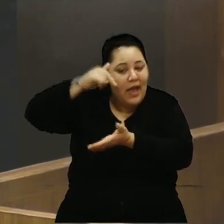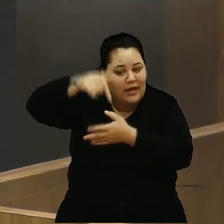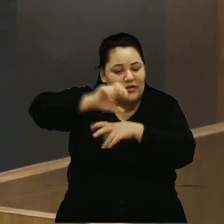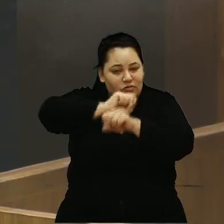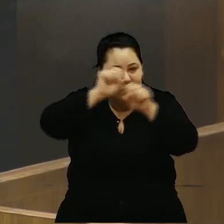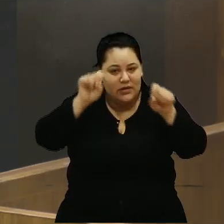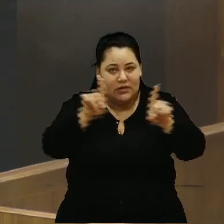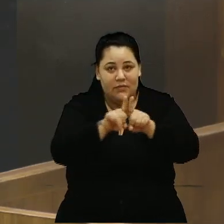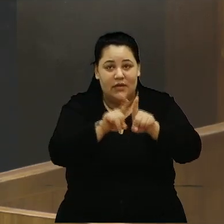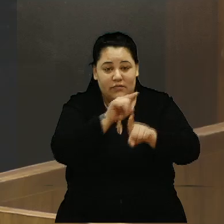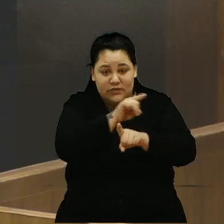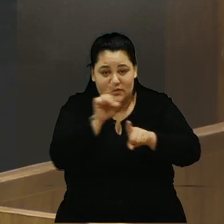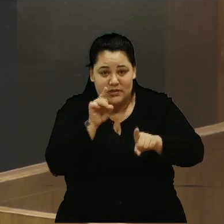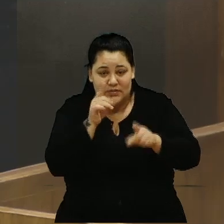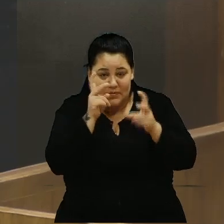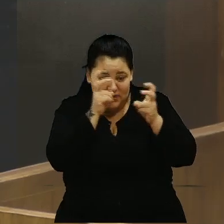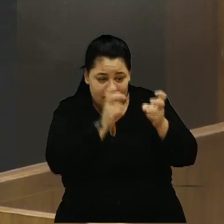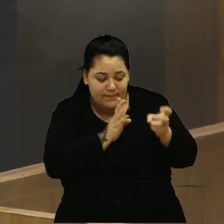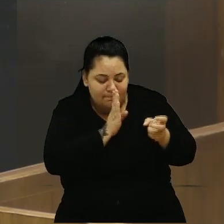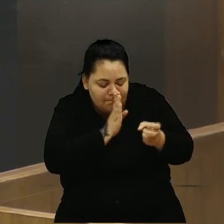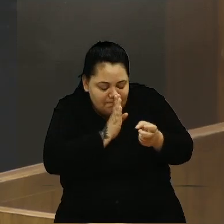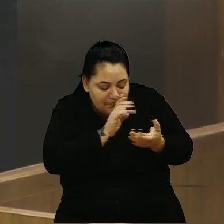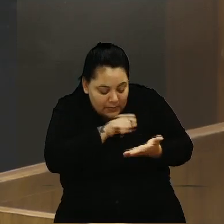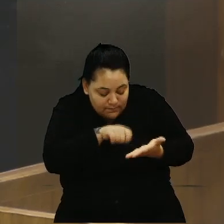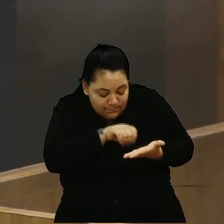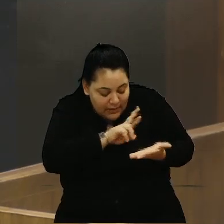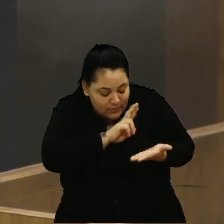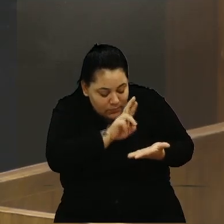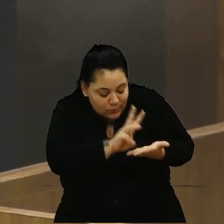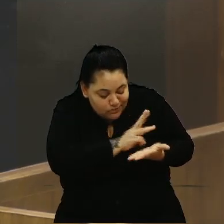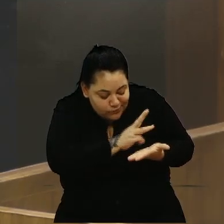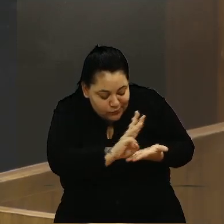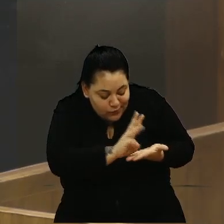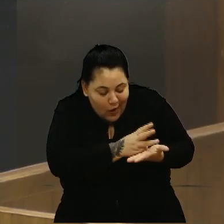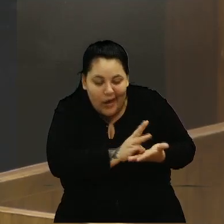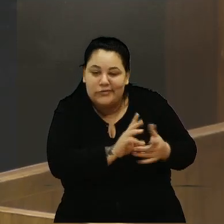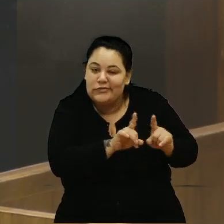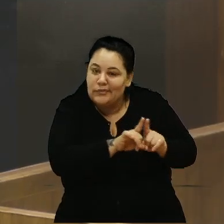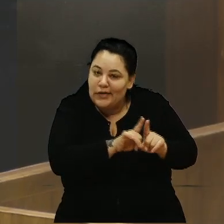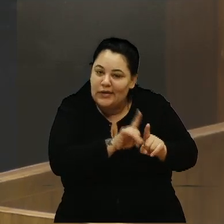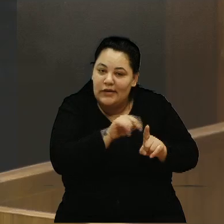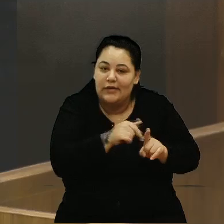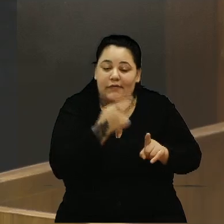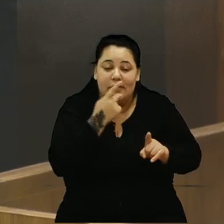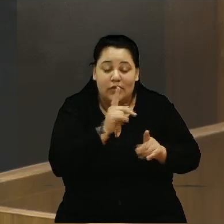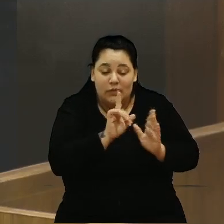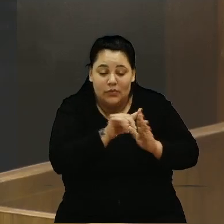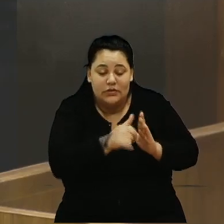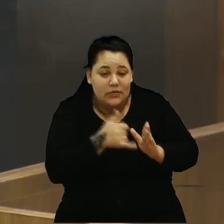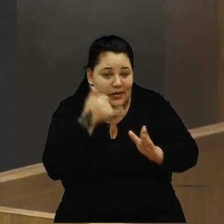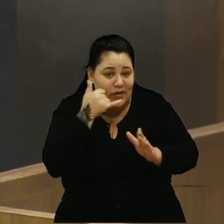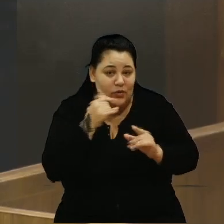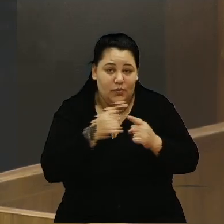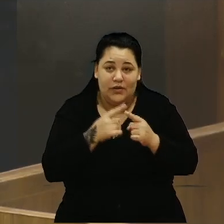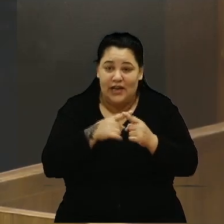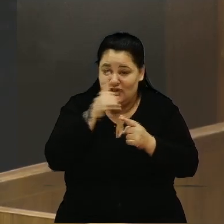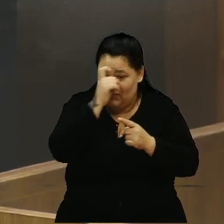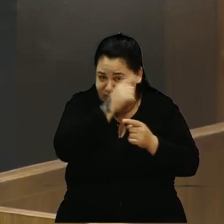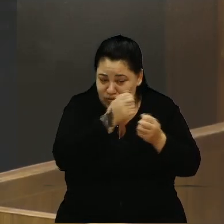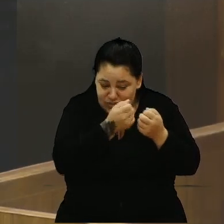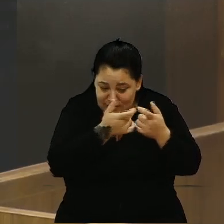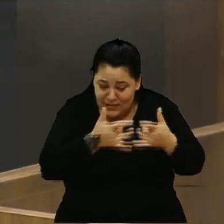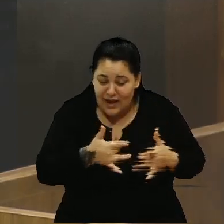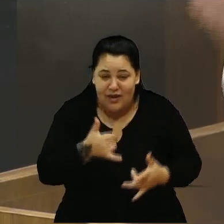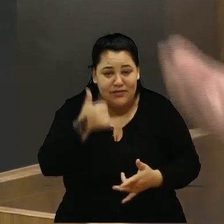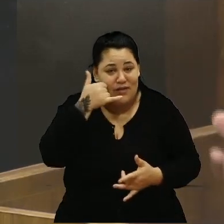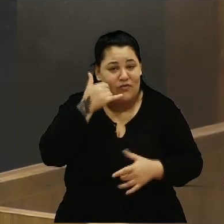viram que eu estava bem quieto ali, respondendo mensagens e dizendo que depois eu ligo, porque é mais difícil assim de explicar por